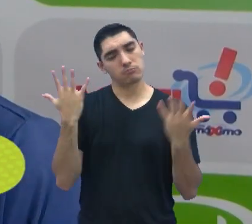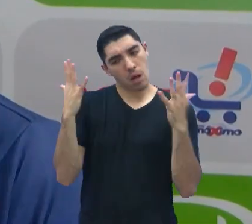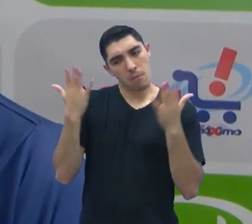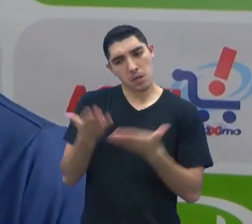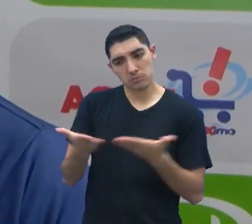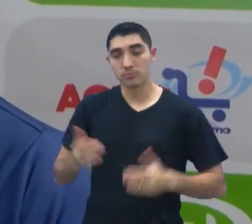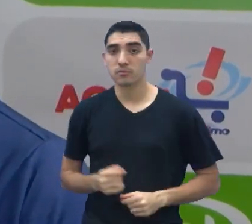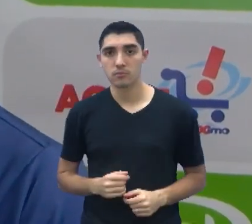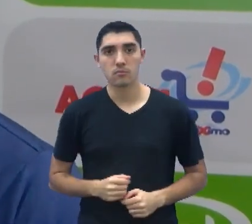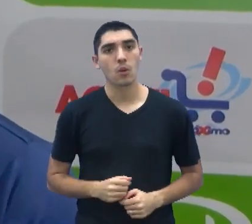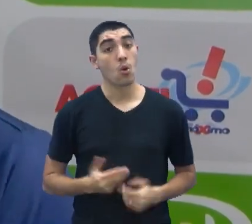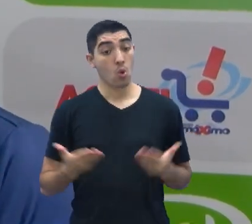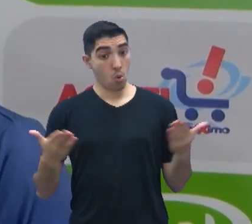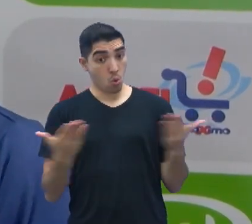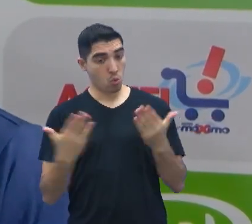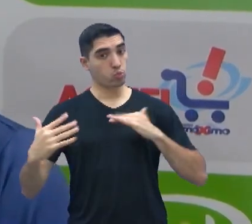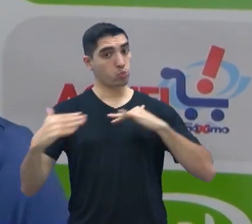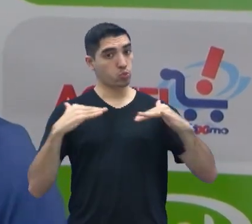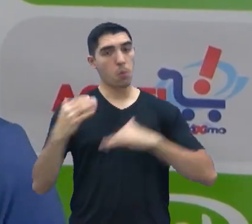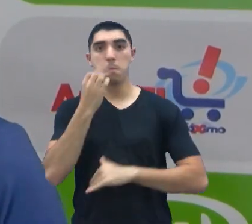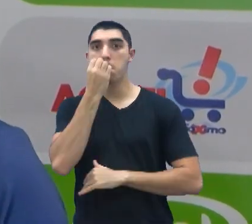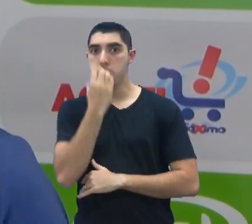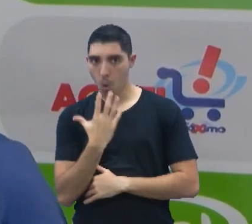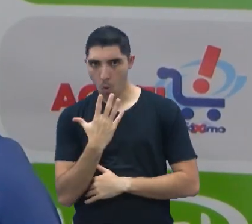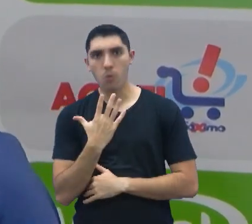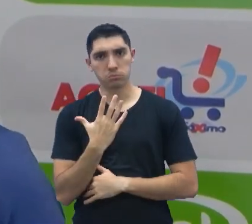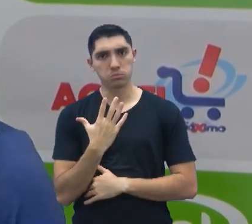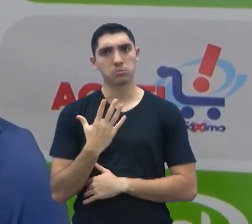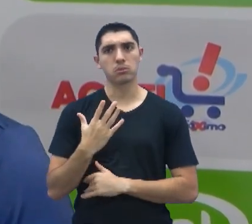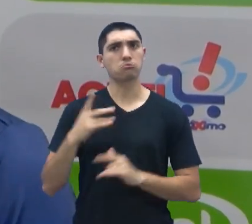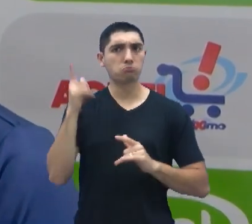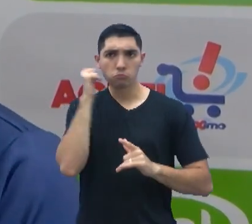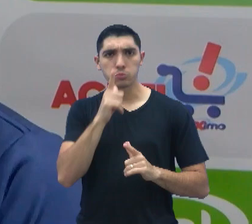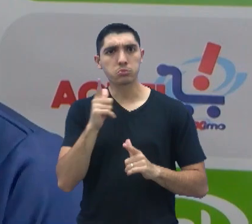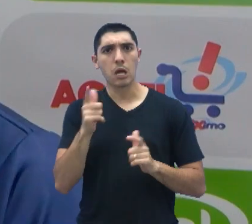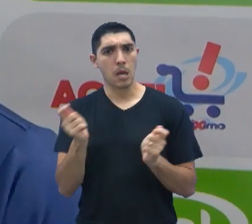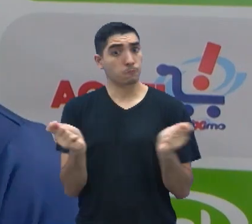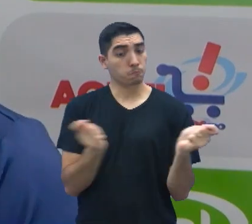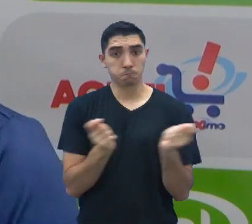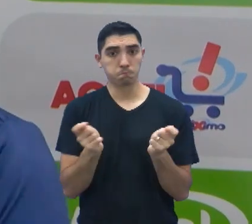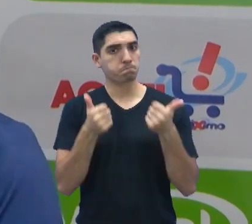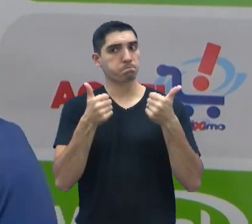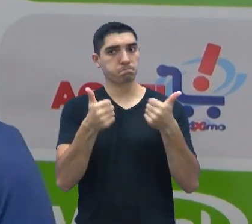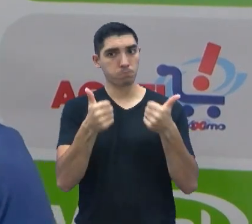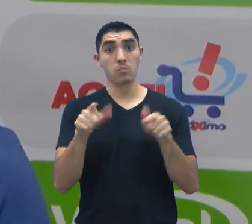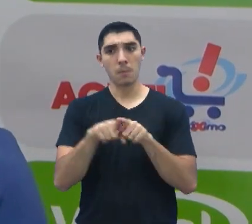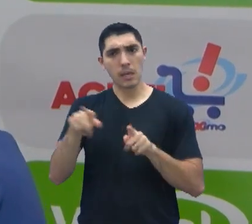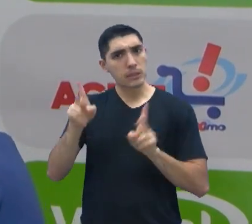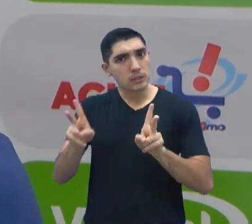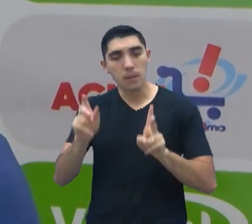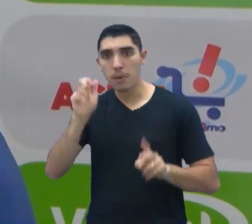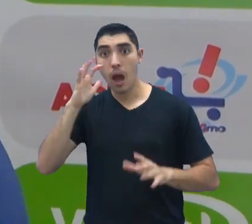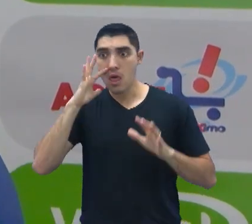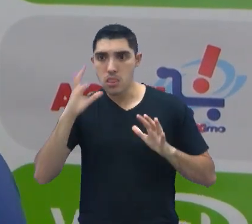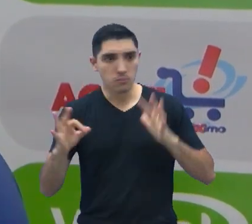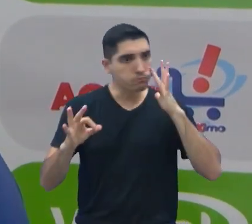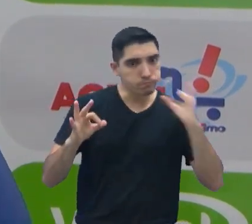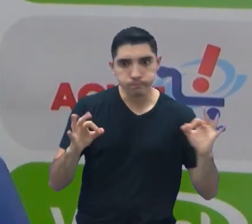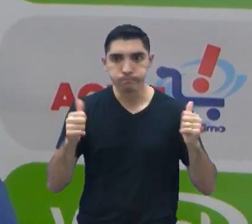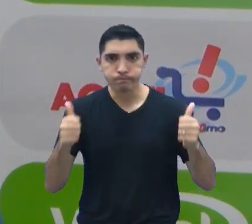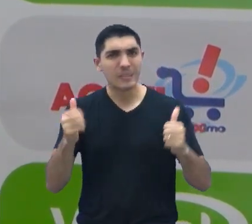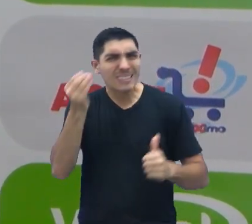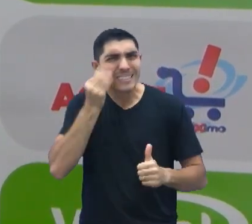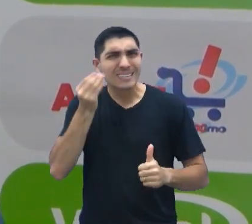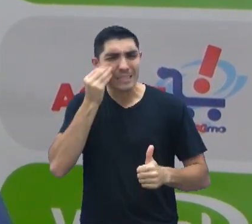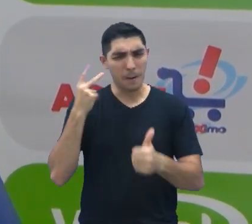fez uma boa apresentação, muito equilibrado em todos os fundamentos, o time lúcido e principalmente mostrando disposição para buscar a vitória, mesmo num